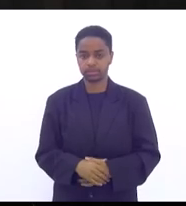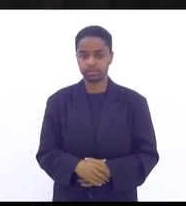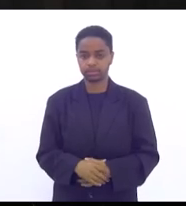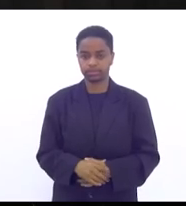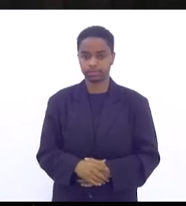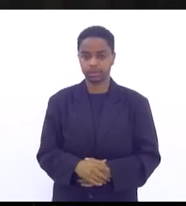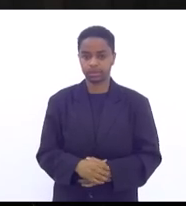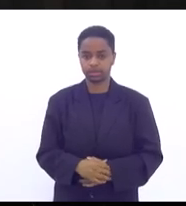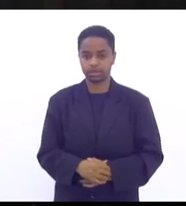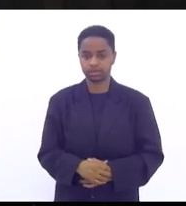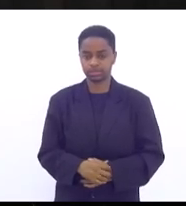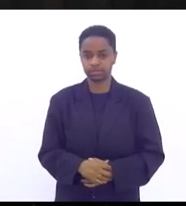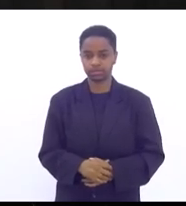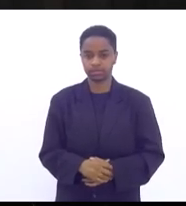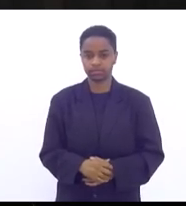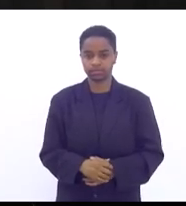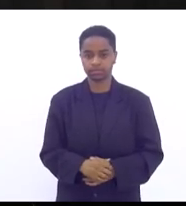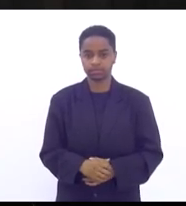E eu me lembro quando houve